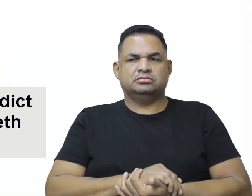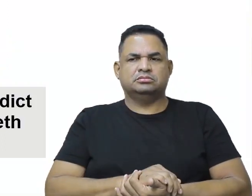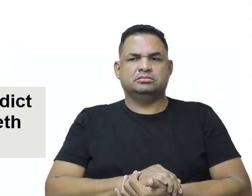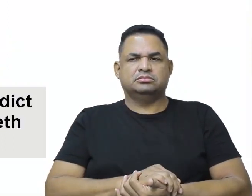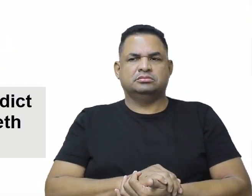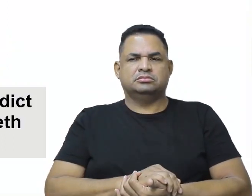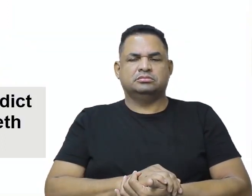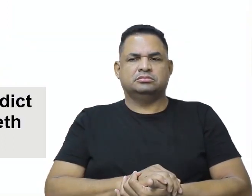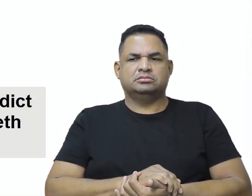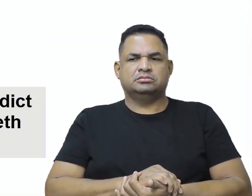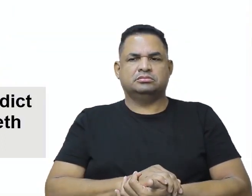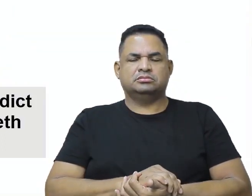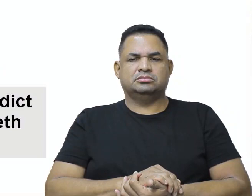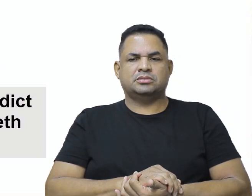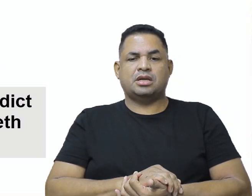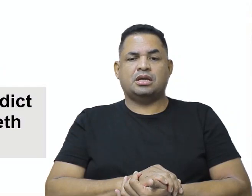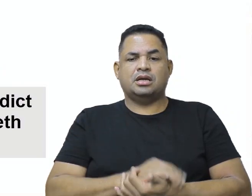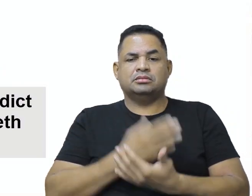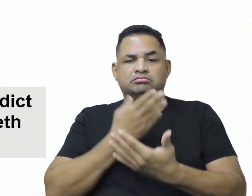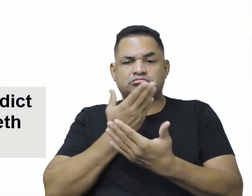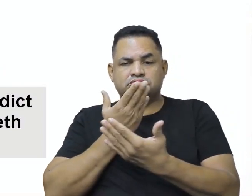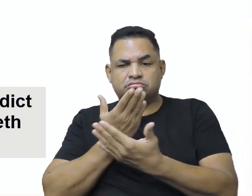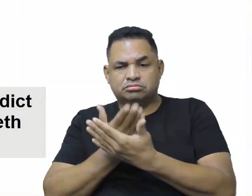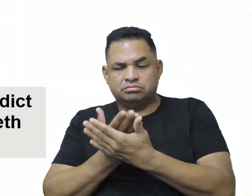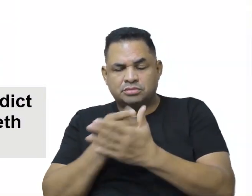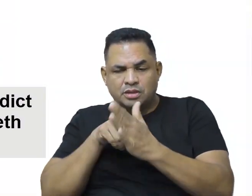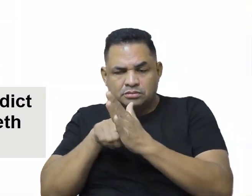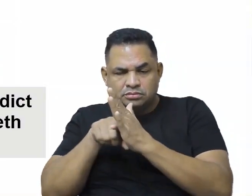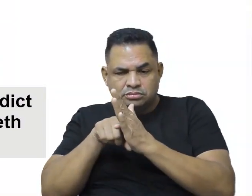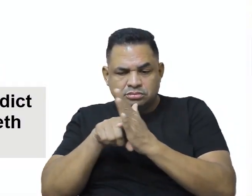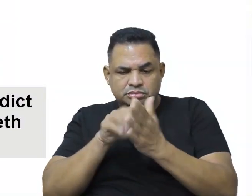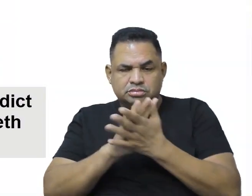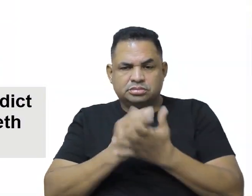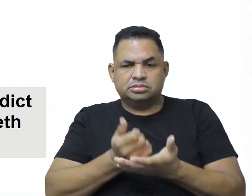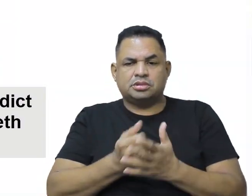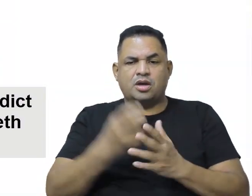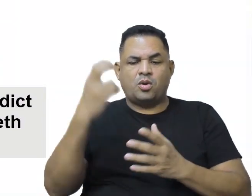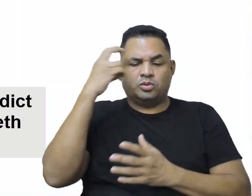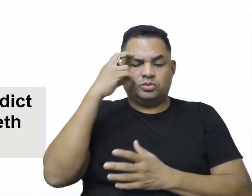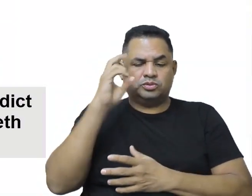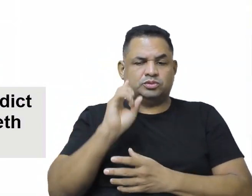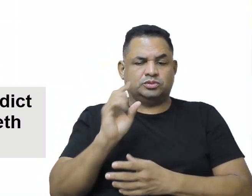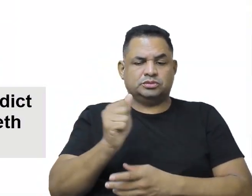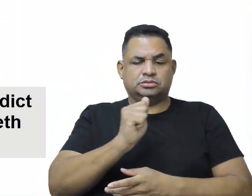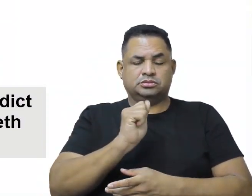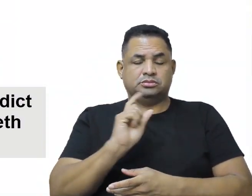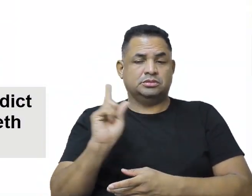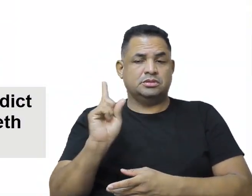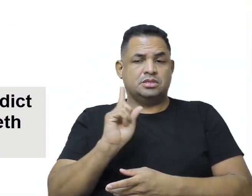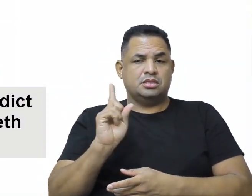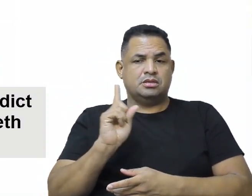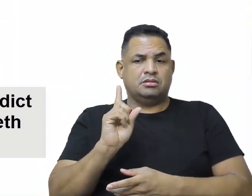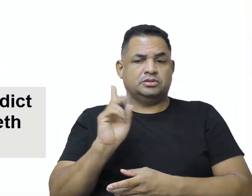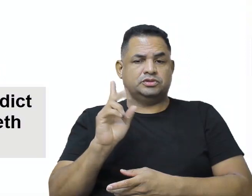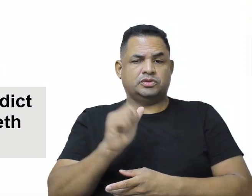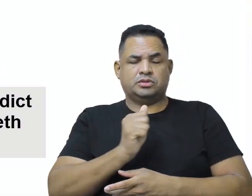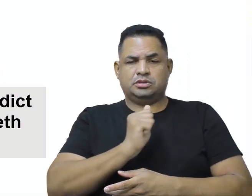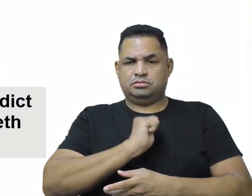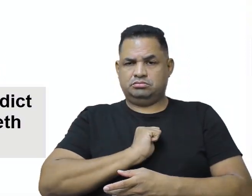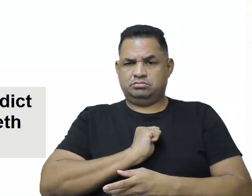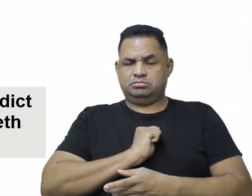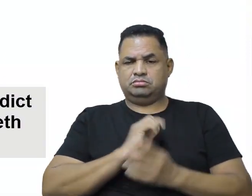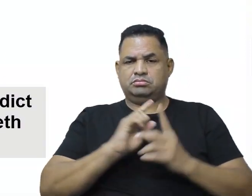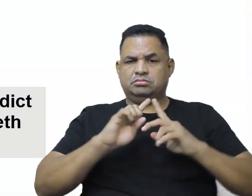o estudo da cultura ele não é algo só da antropologia né mas ele é algo também